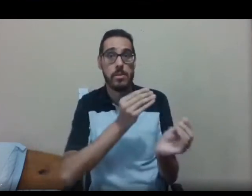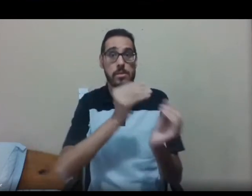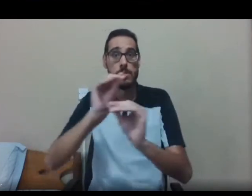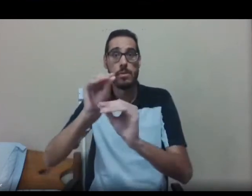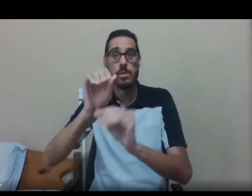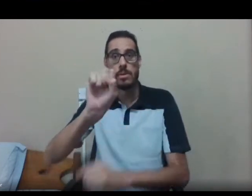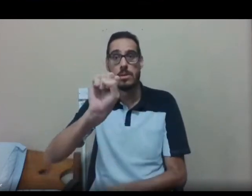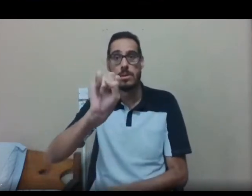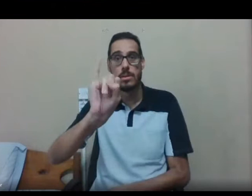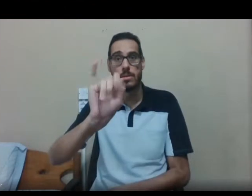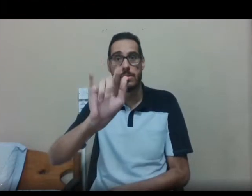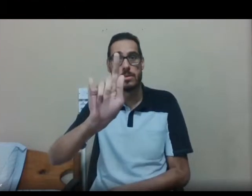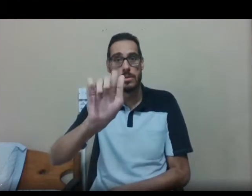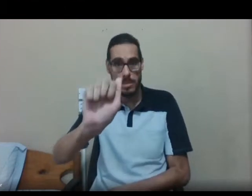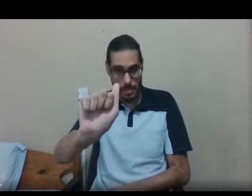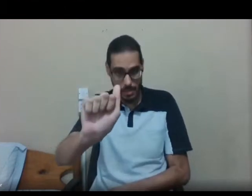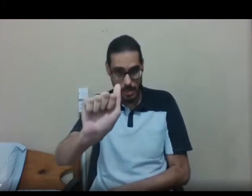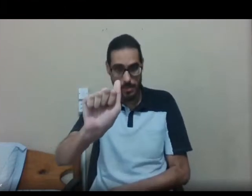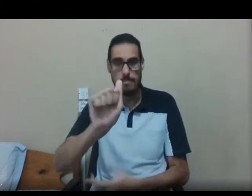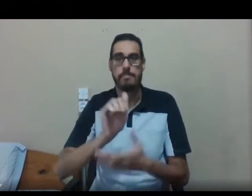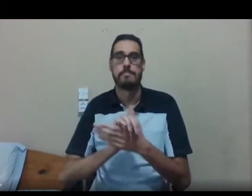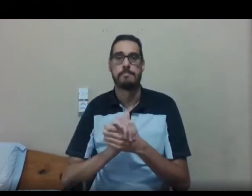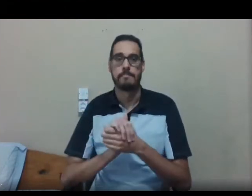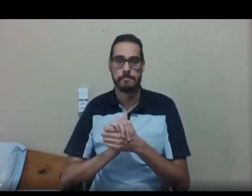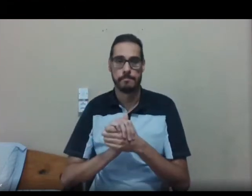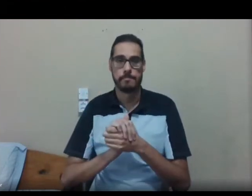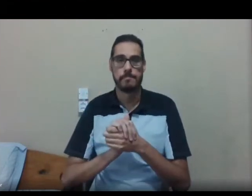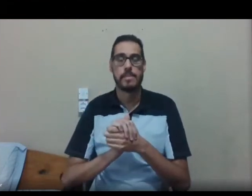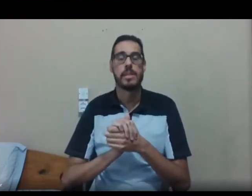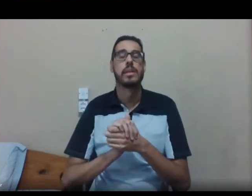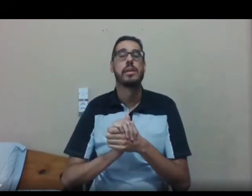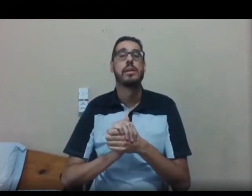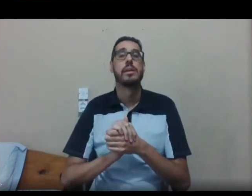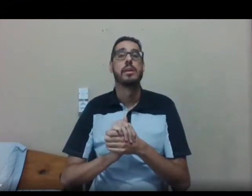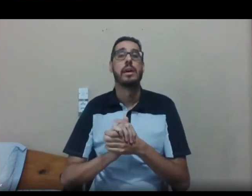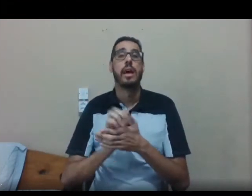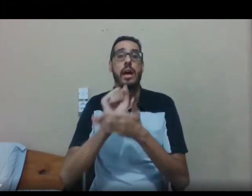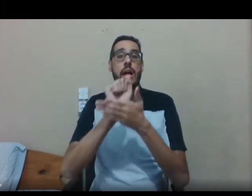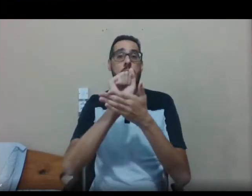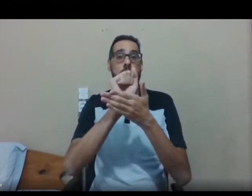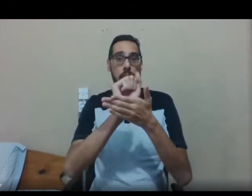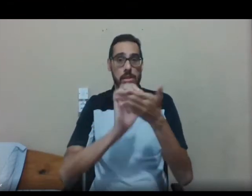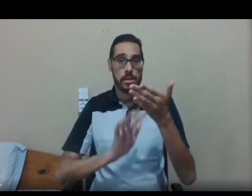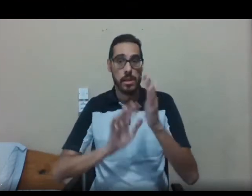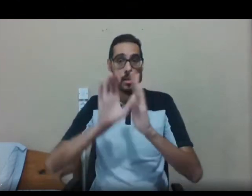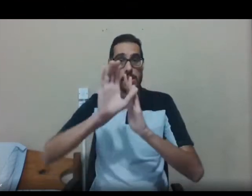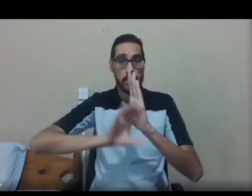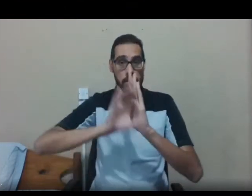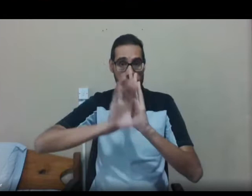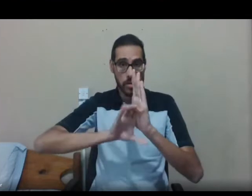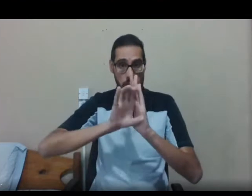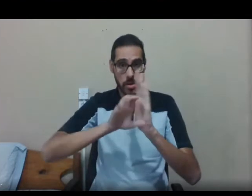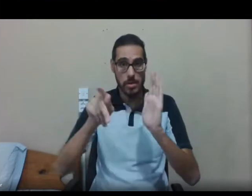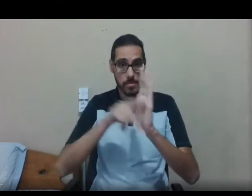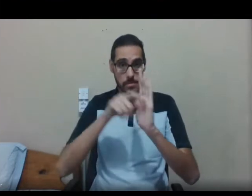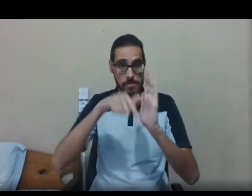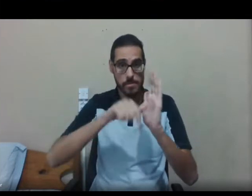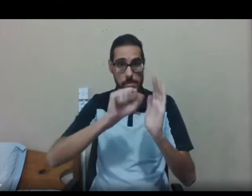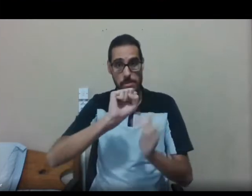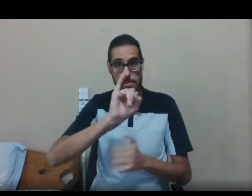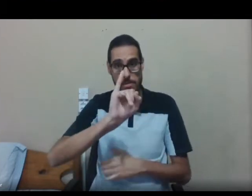de departamento. A partir do momento que elas são inseridas no SIGA, cria-se